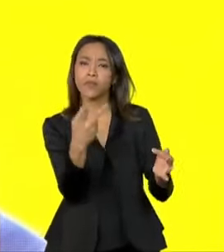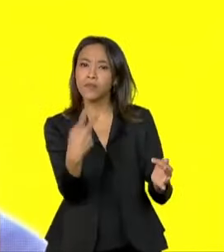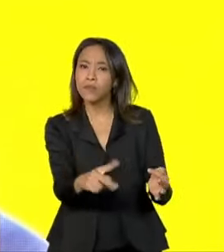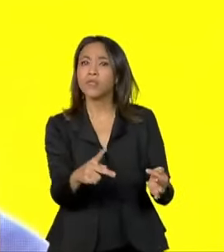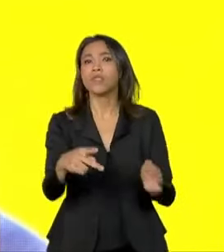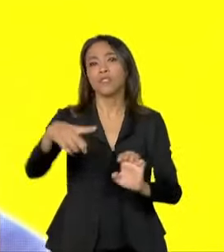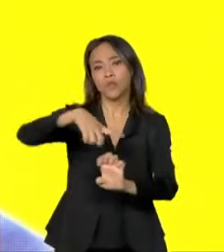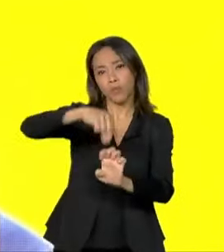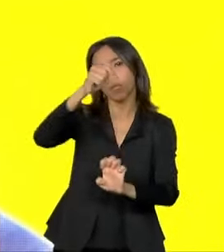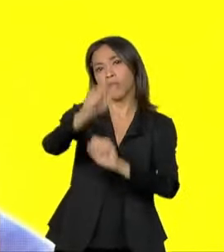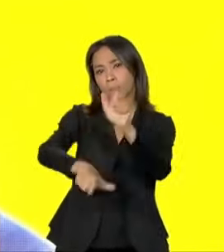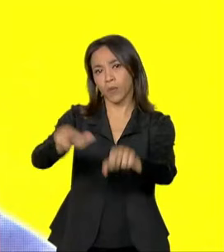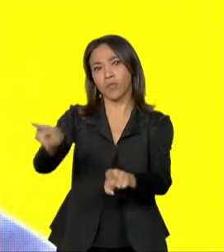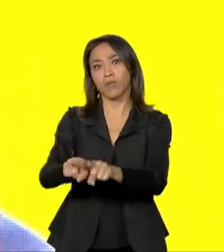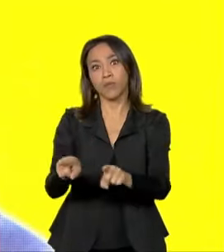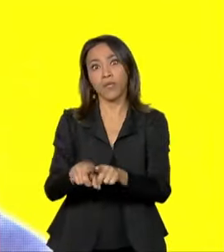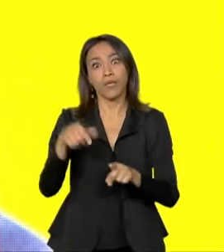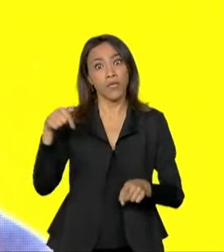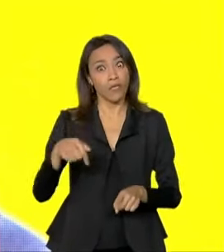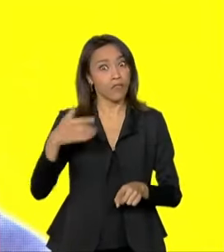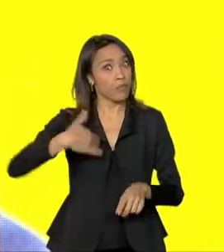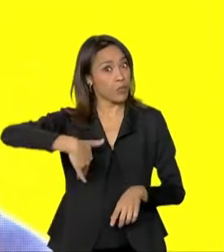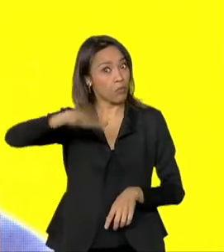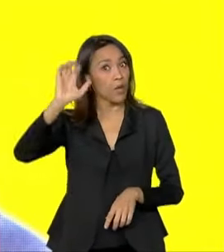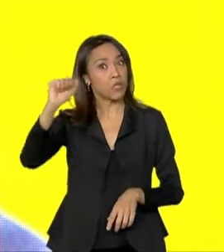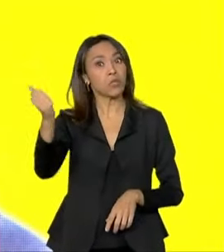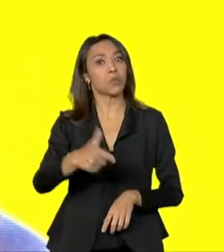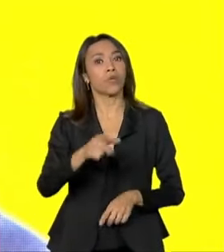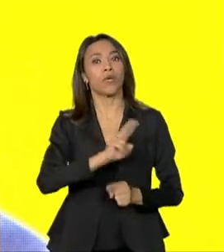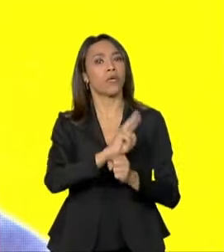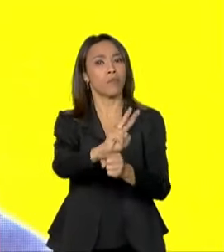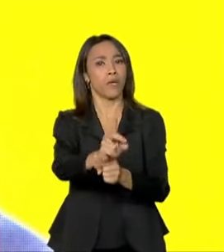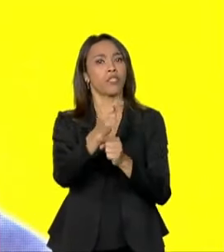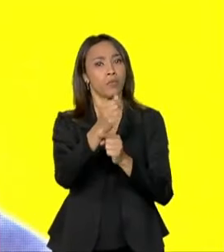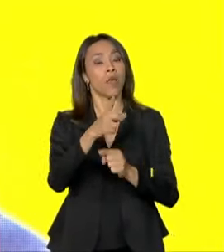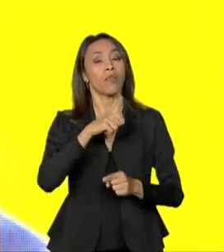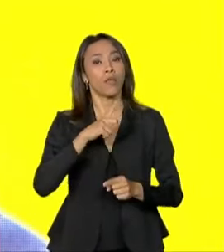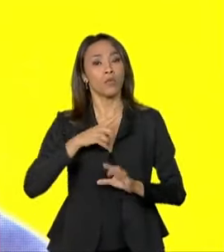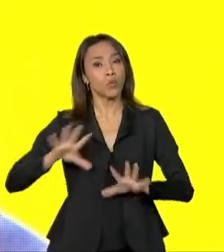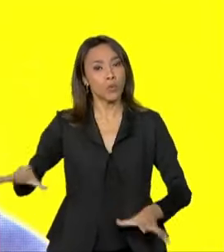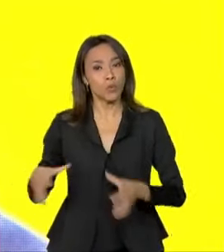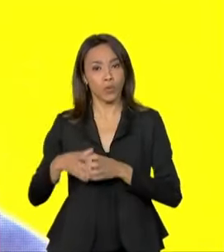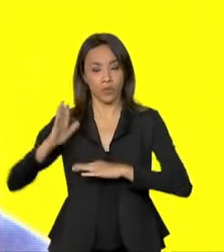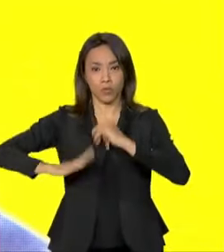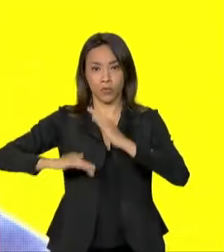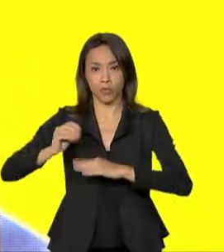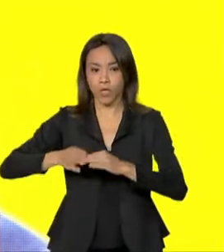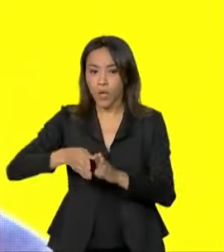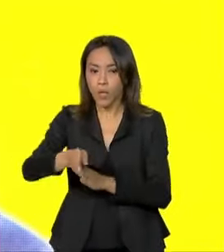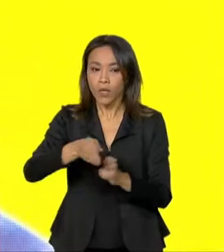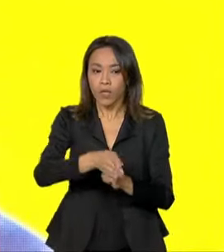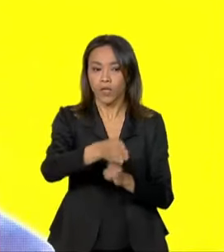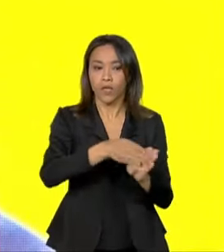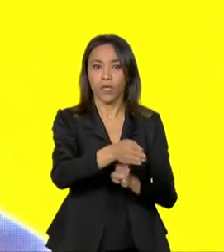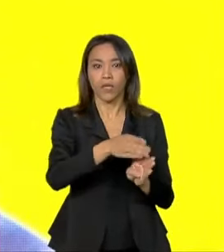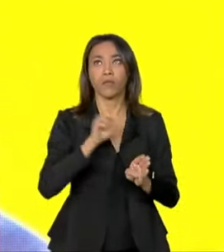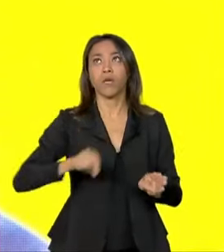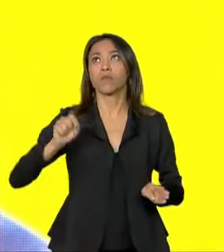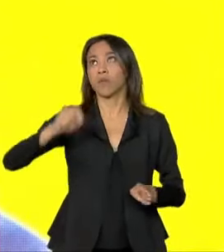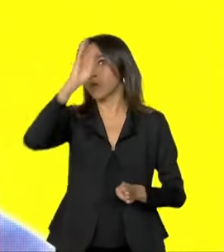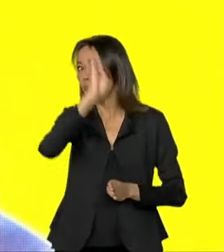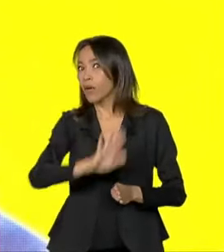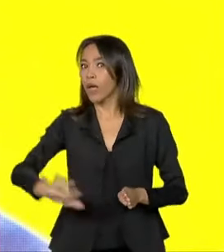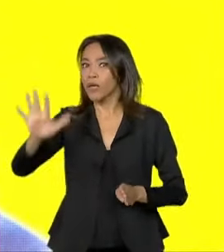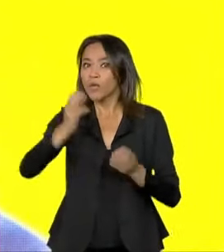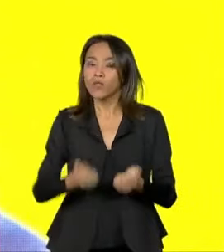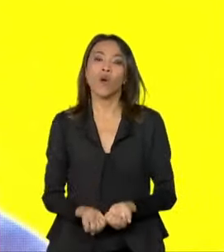vai muito além da concessão de crédito. Nossas equipes prestam consultoria personalizada por todo o país, disponibilizam ferramentas